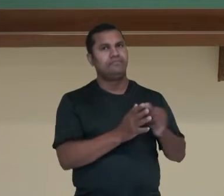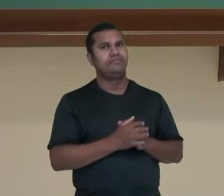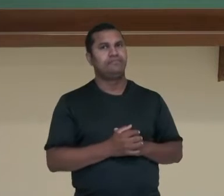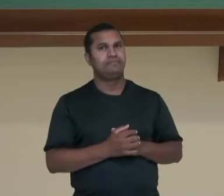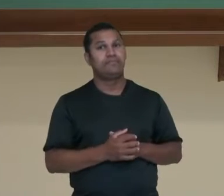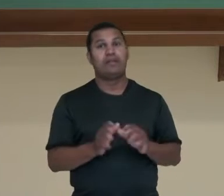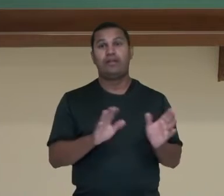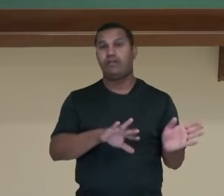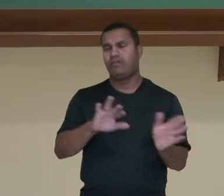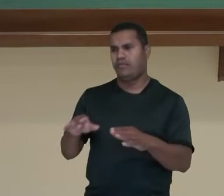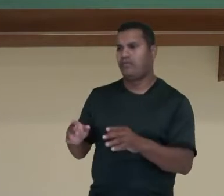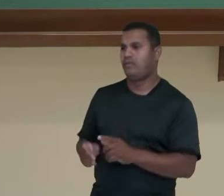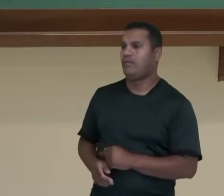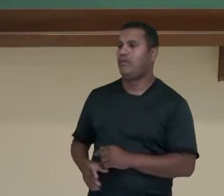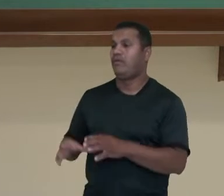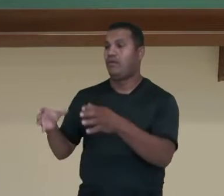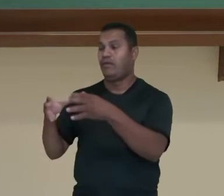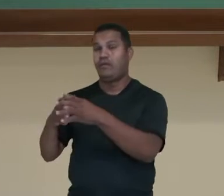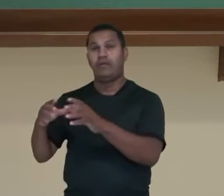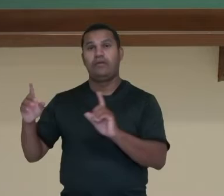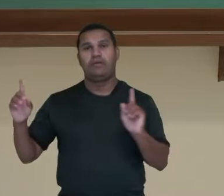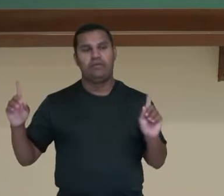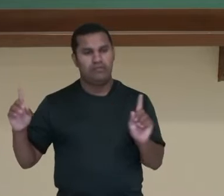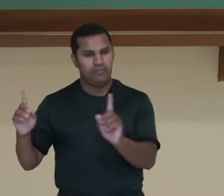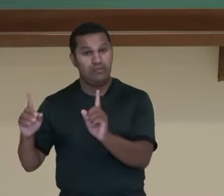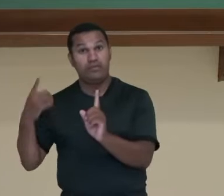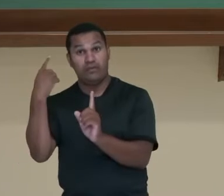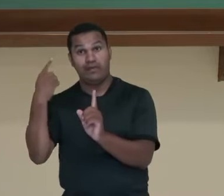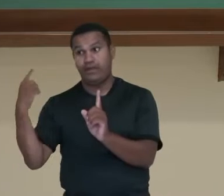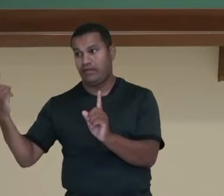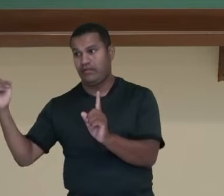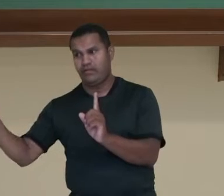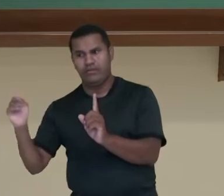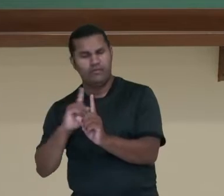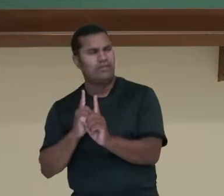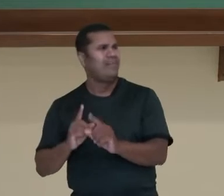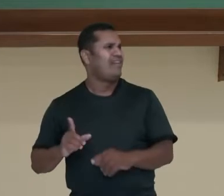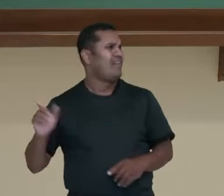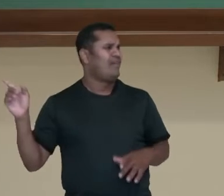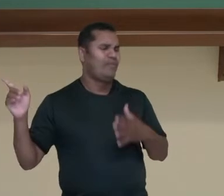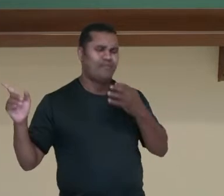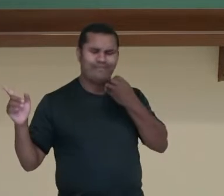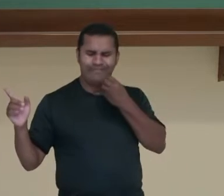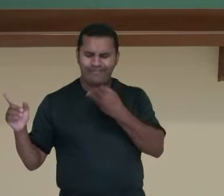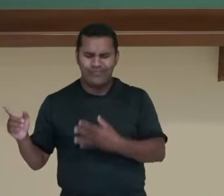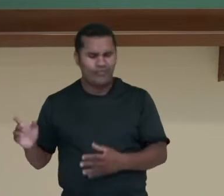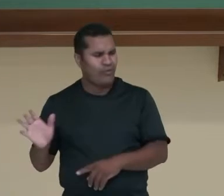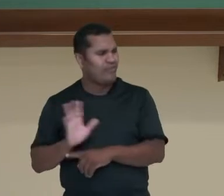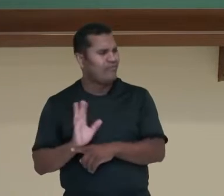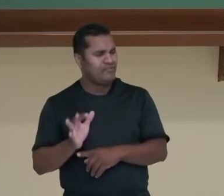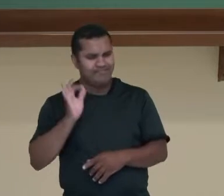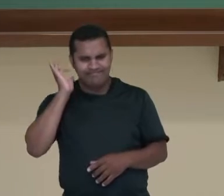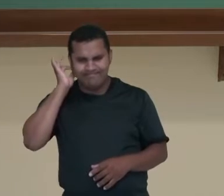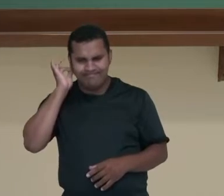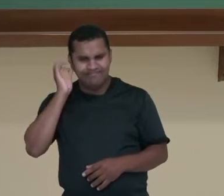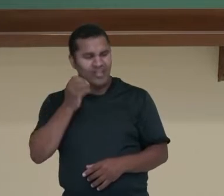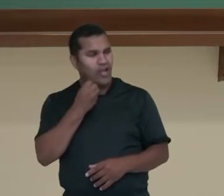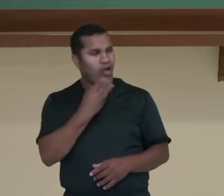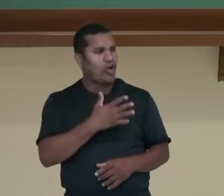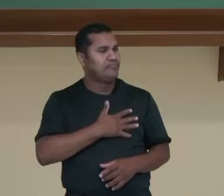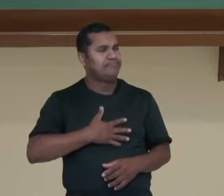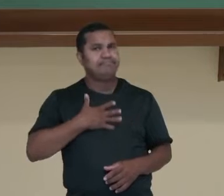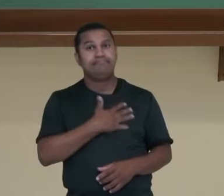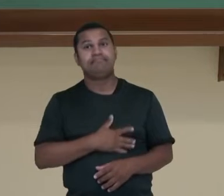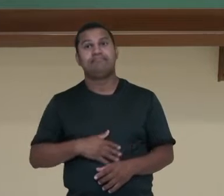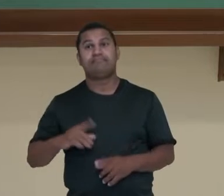começaram a falar, não, o filme é maravilhoso, esse filme é muito legal, esse filme é ótimo, nossa, esse filme é espetacular. Aí as pessoas